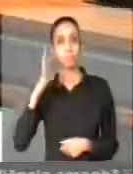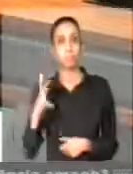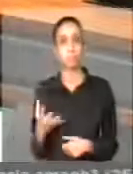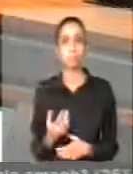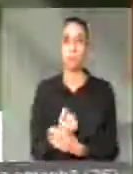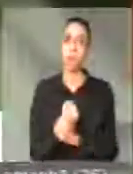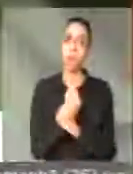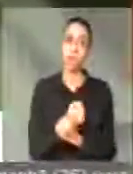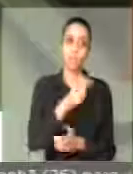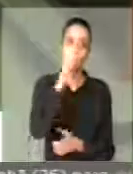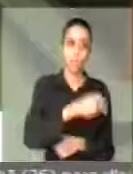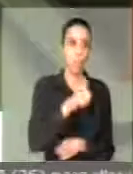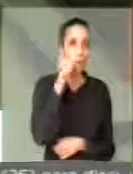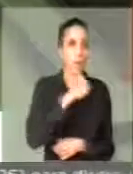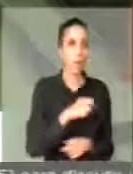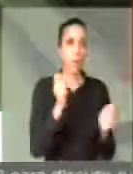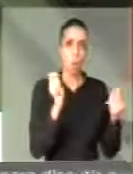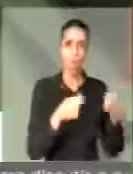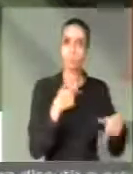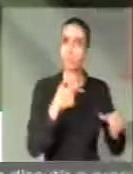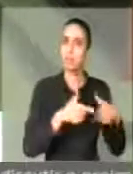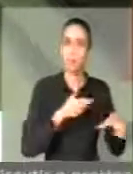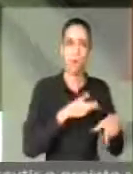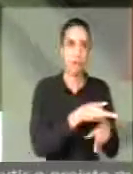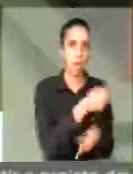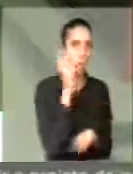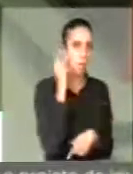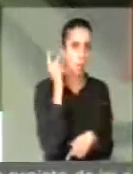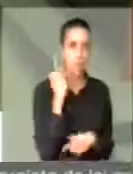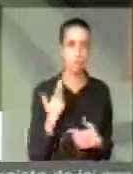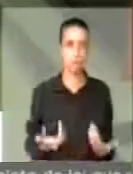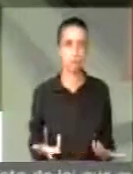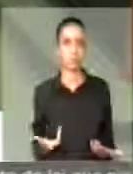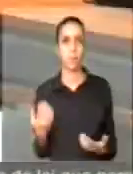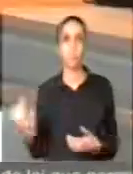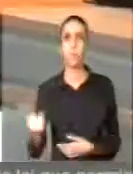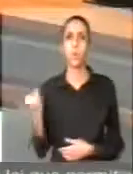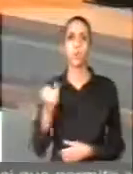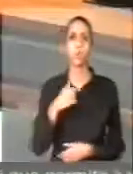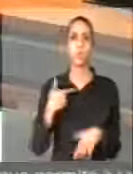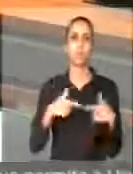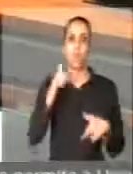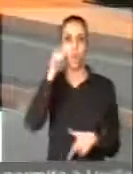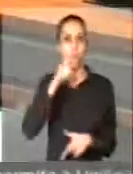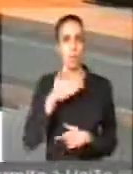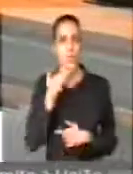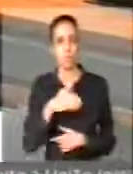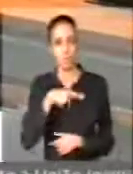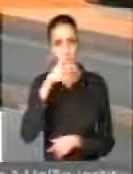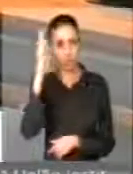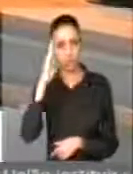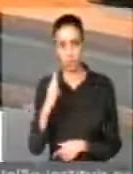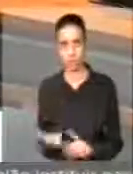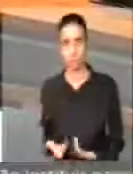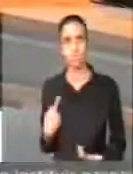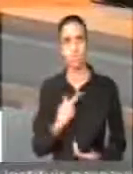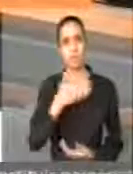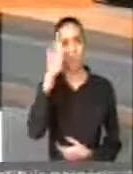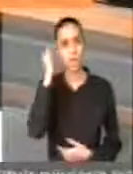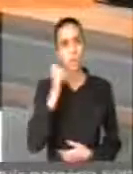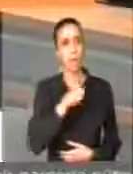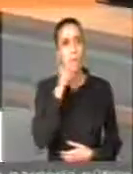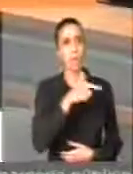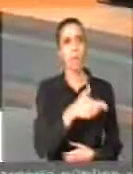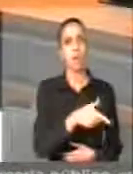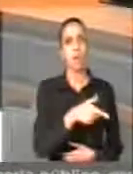que as mulheres também possam trabalhar. E é muito importante o trabalho da mulher aqui no país. Nós sabemos que as mulheres hoje representam